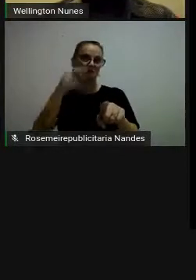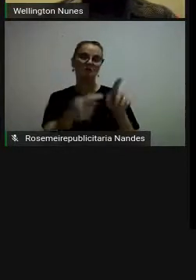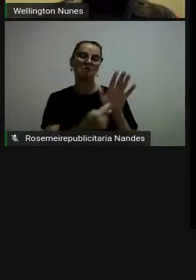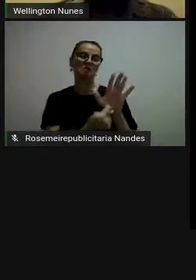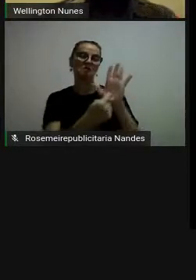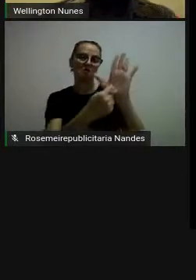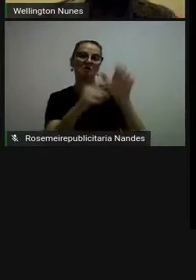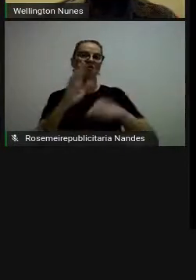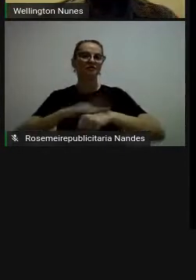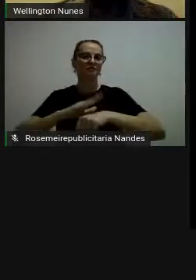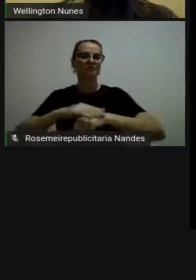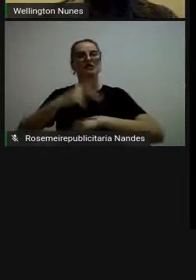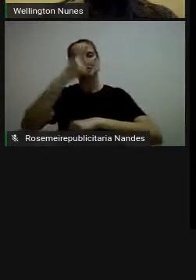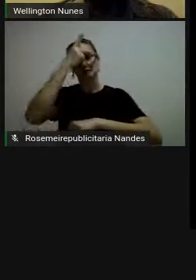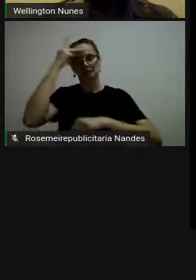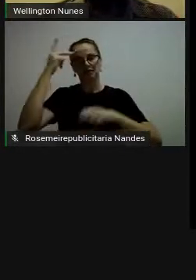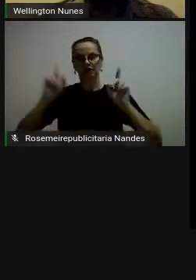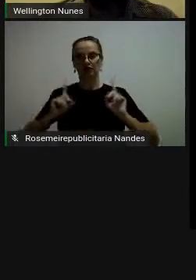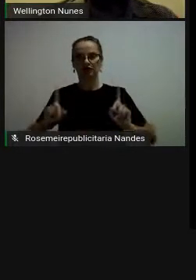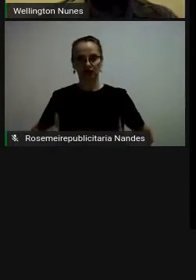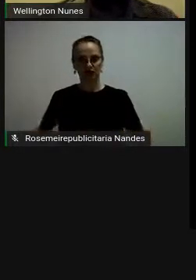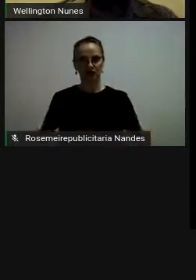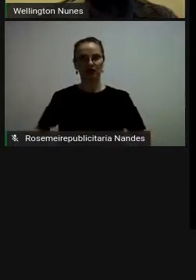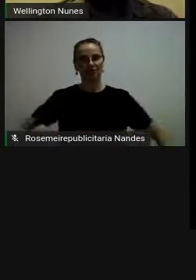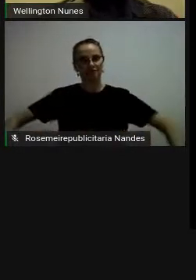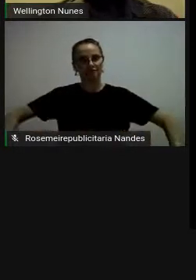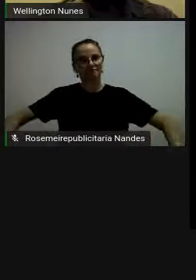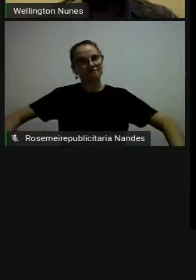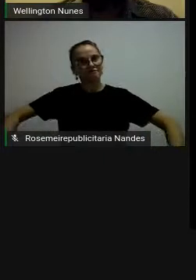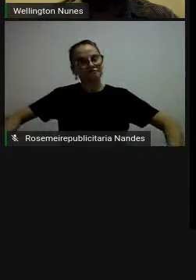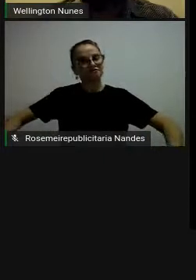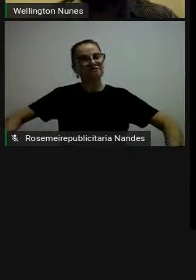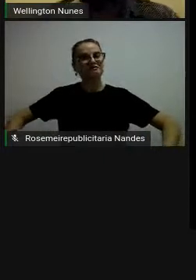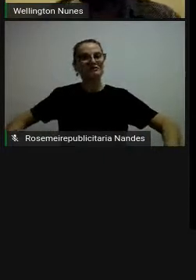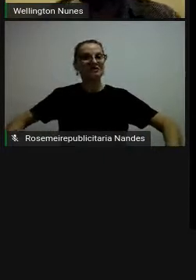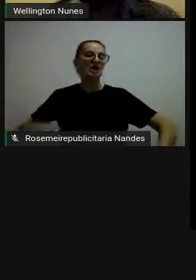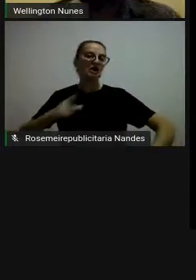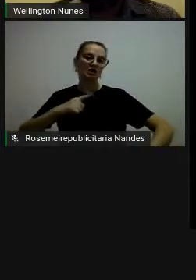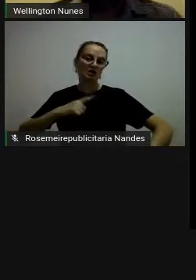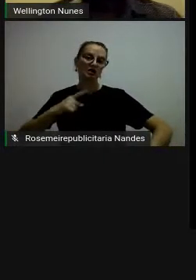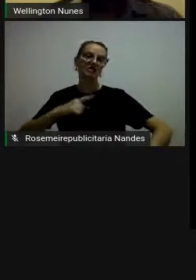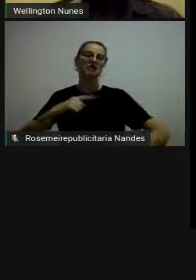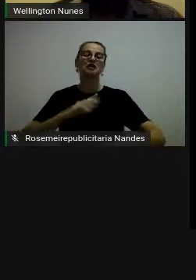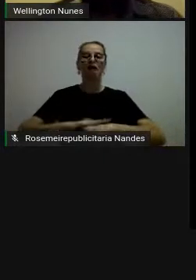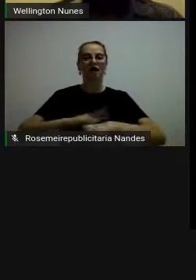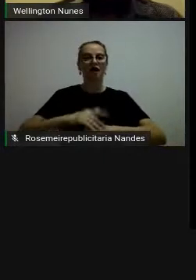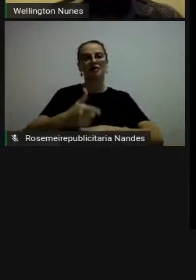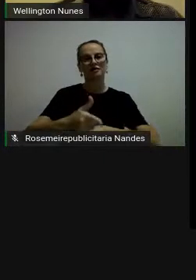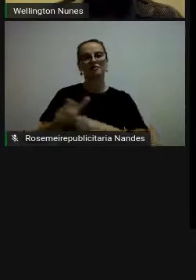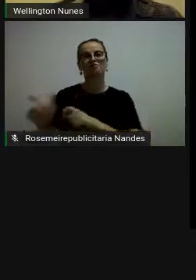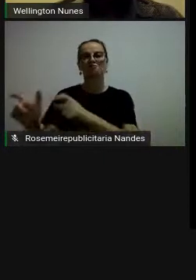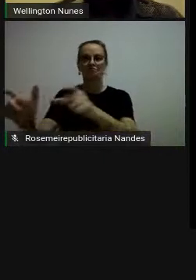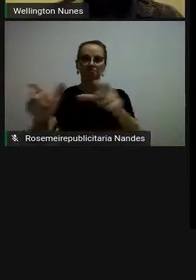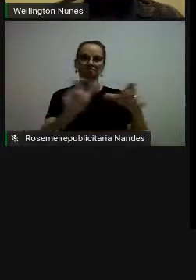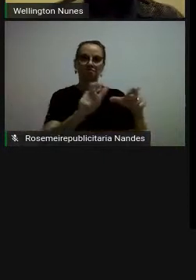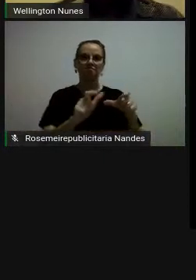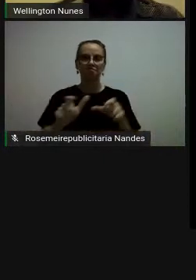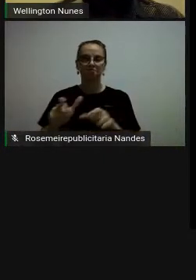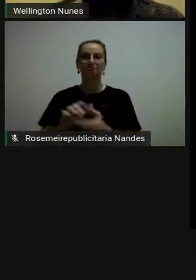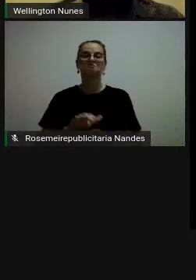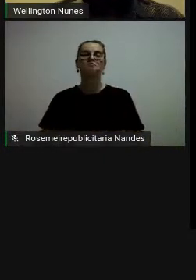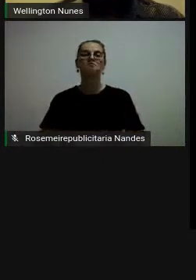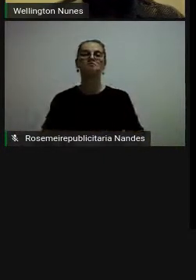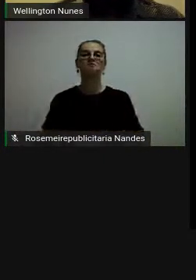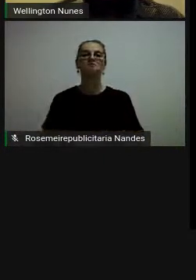cadeirantes. Então, esses pontos mostram os pontos que têm ou não acessibilidade, os pontos que deveriam ter mais acesso. No caso,